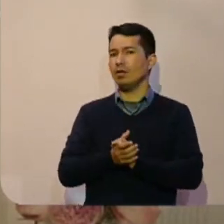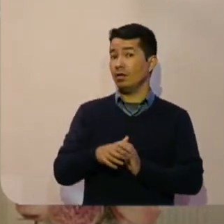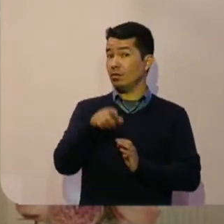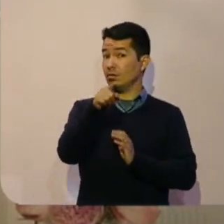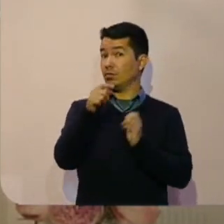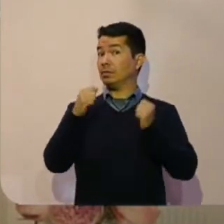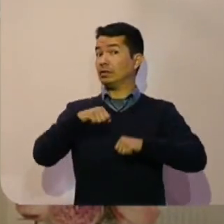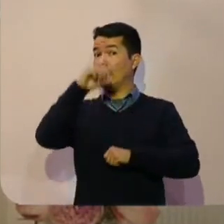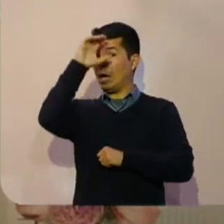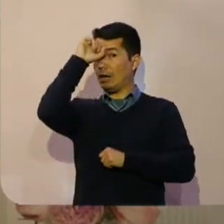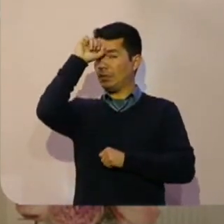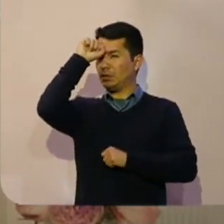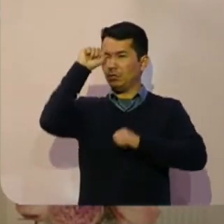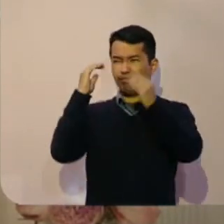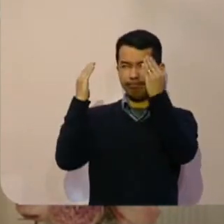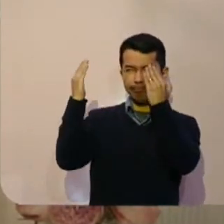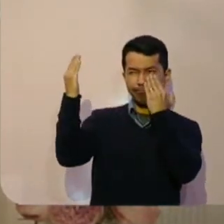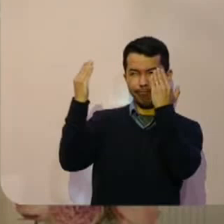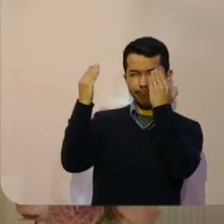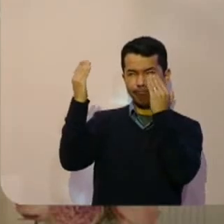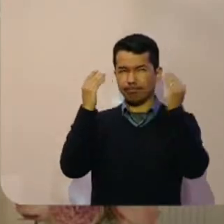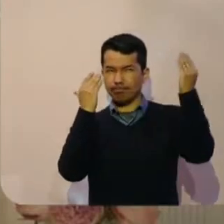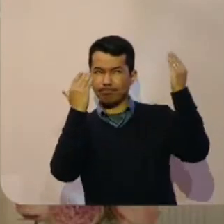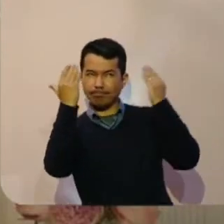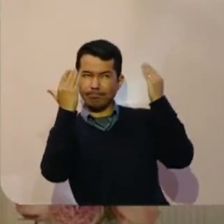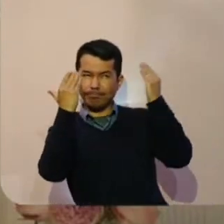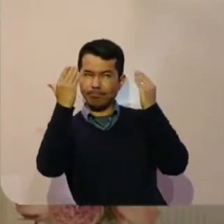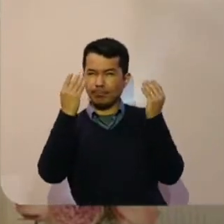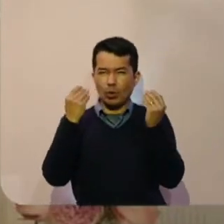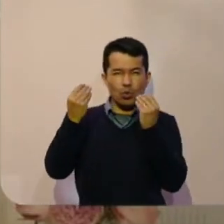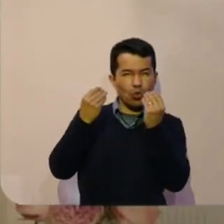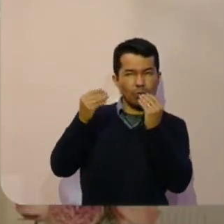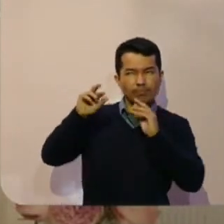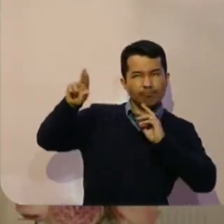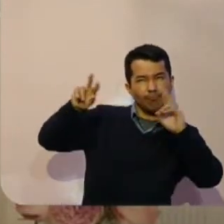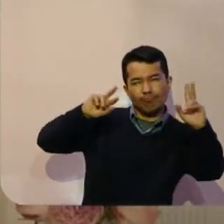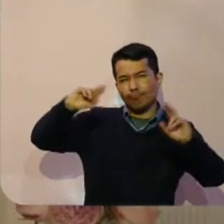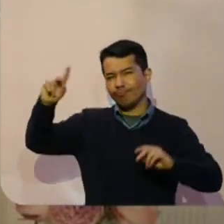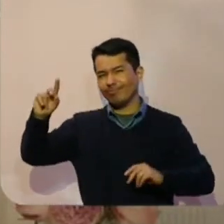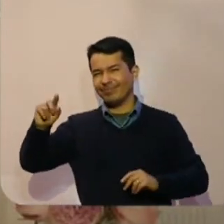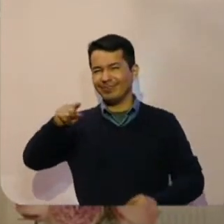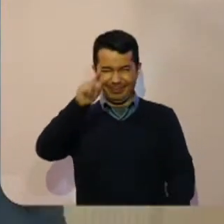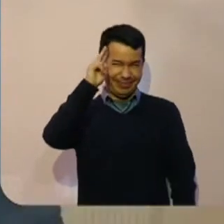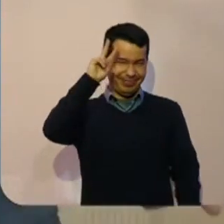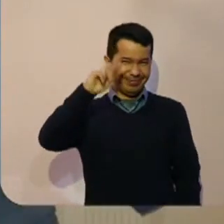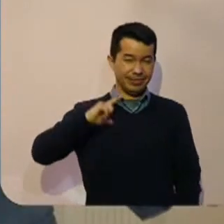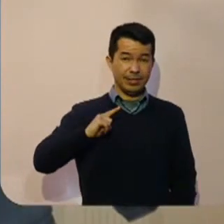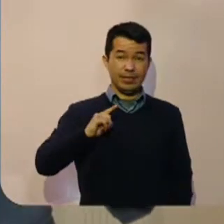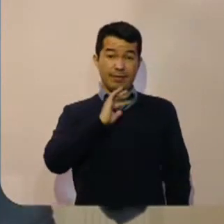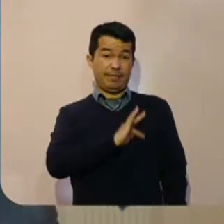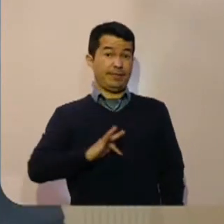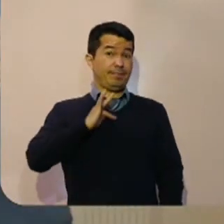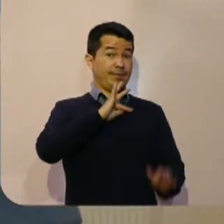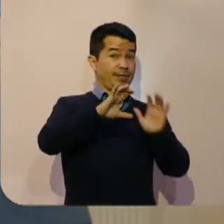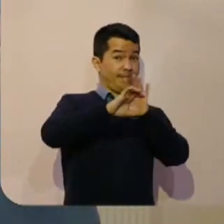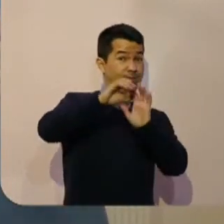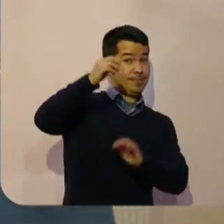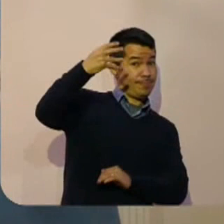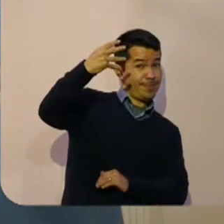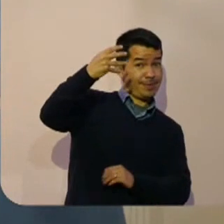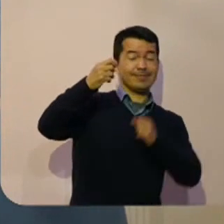sua mente. E olha só o que Paulo fala, terminando aquele texto de Filipenses. Ele diz assim, finalmente, irmãos,